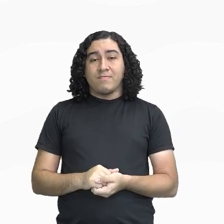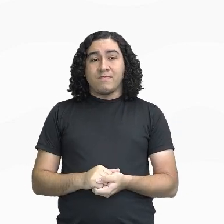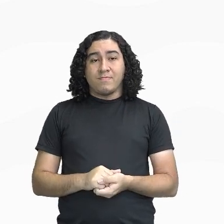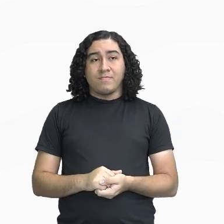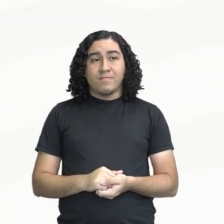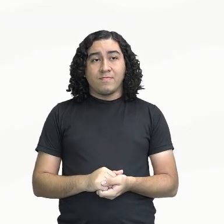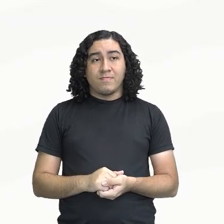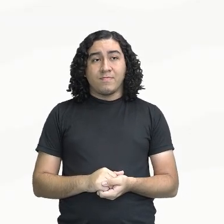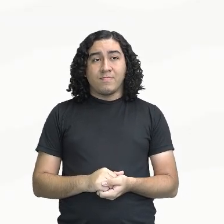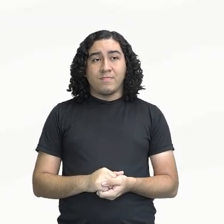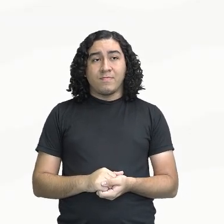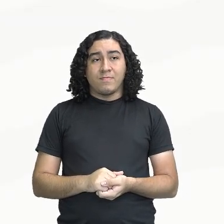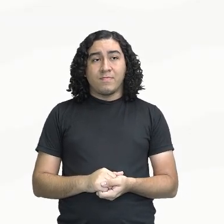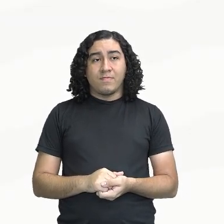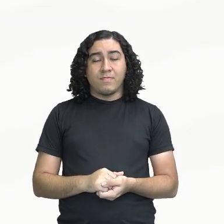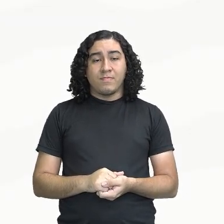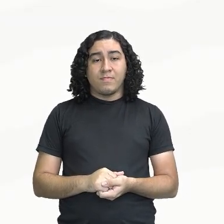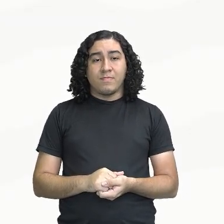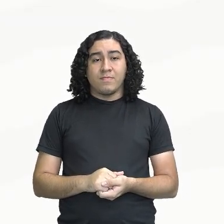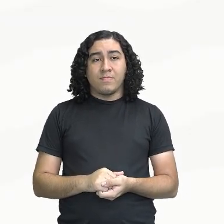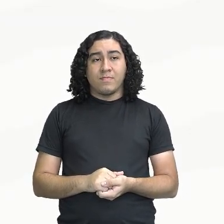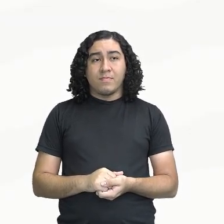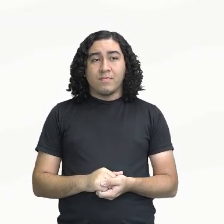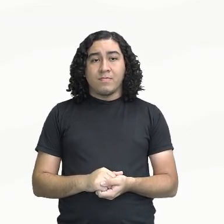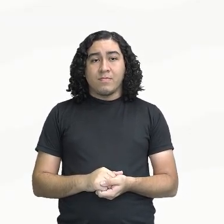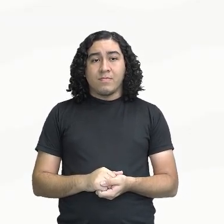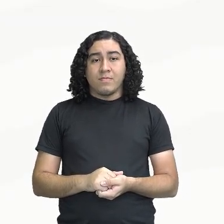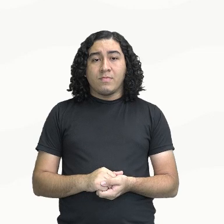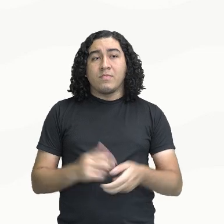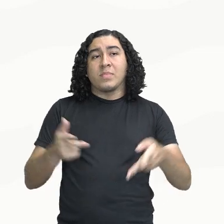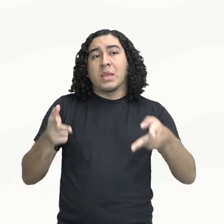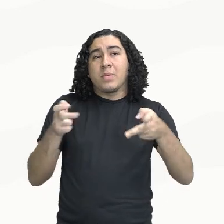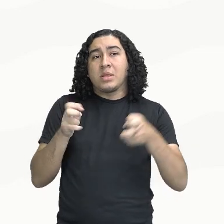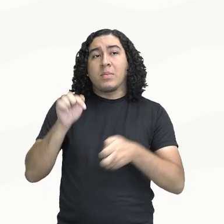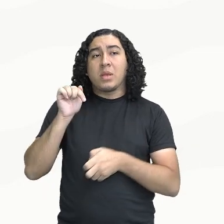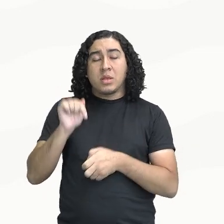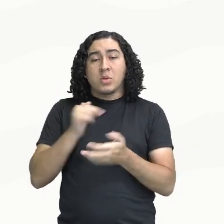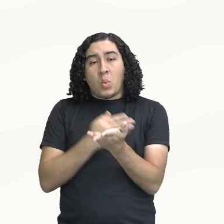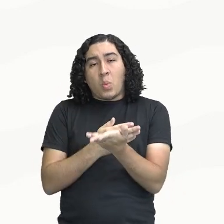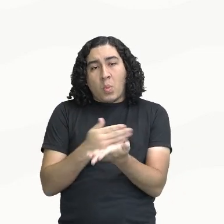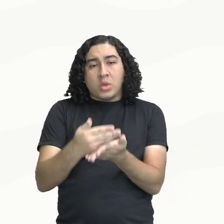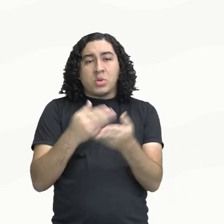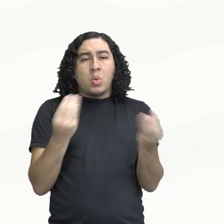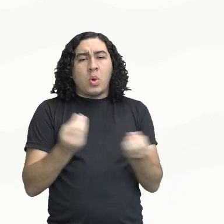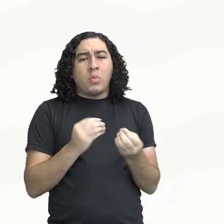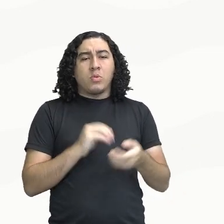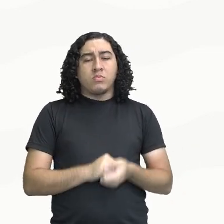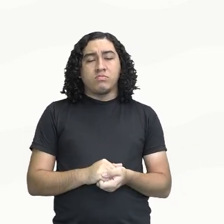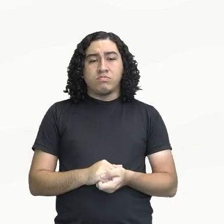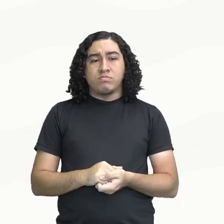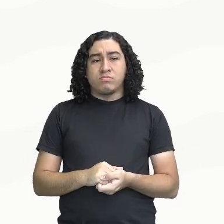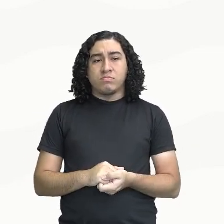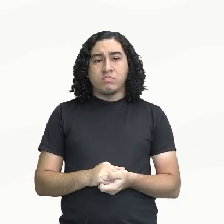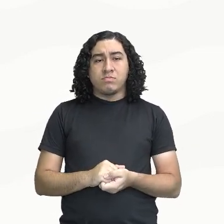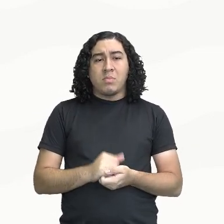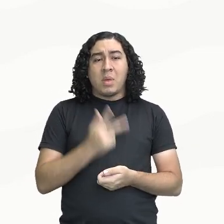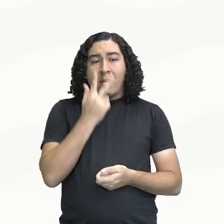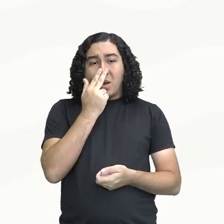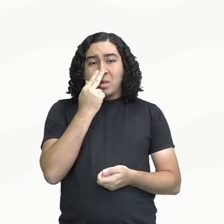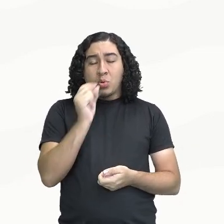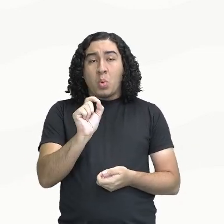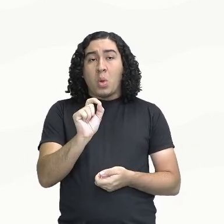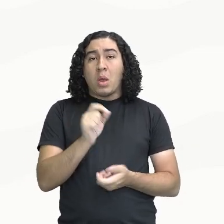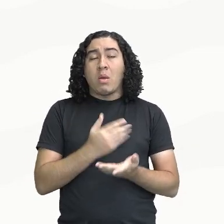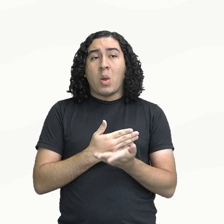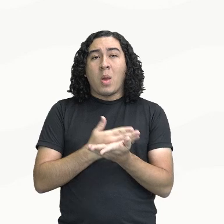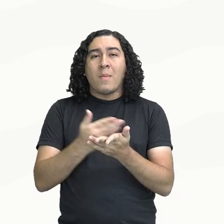que o ciclo ele começa ali com um coelhinho. Olha aí o coelhinho,